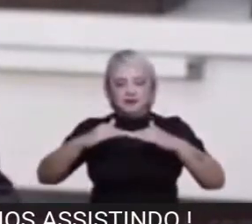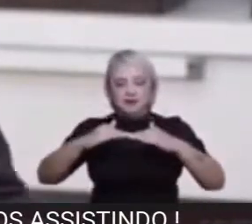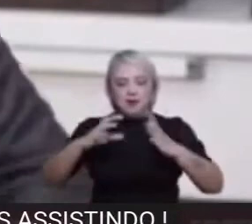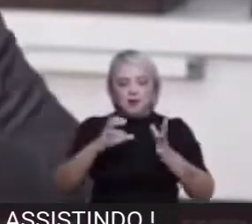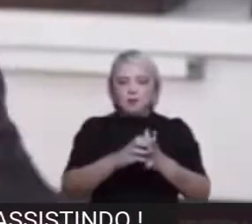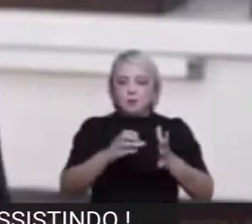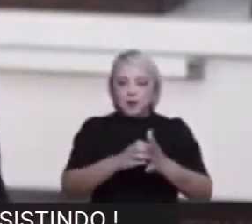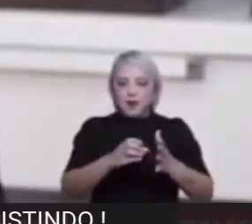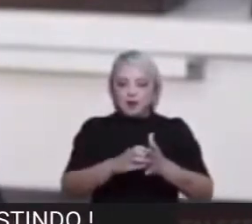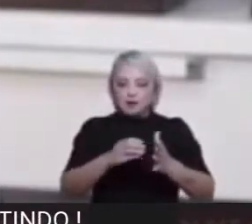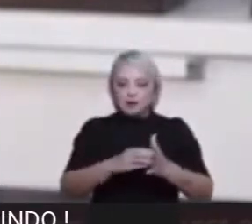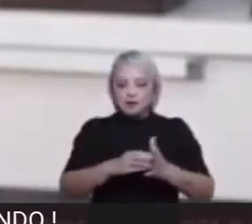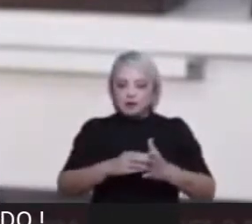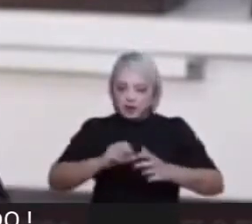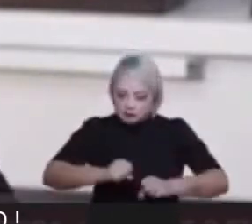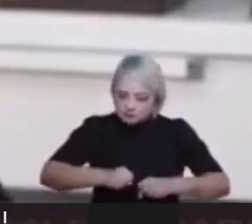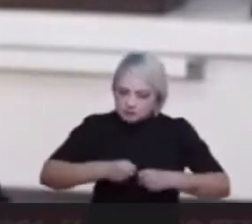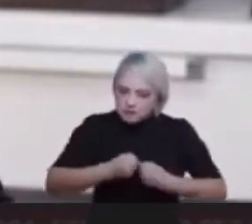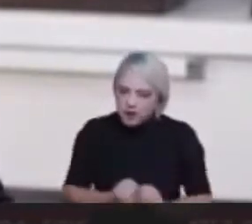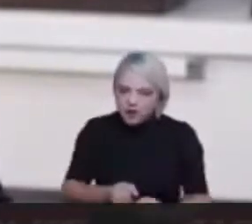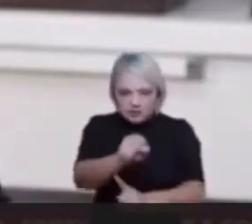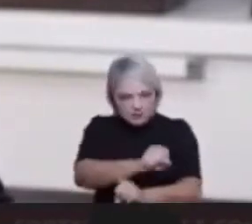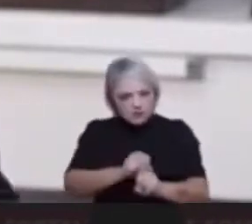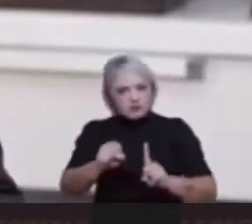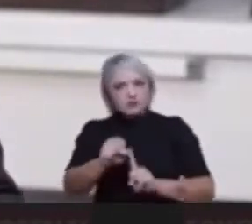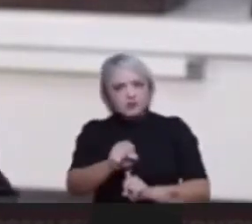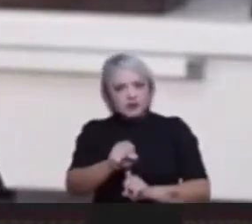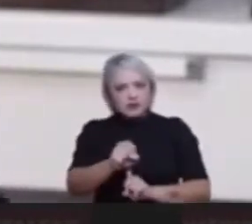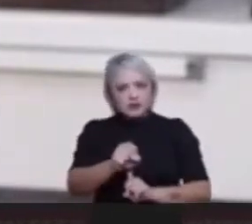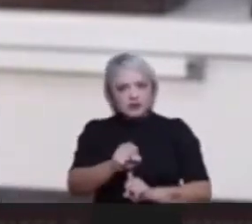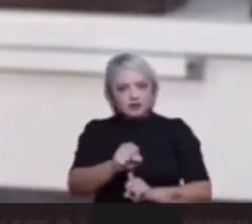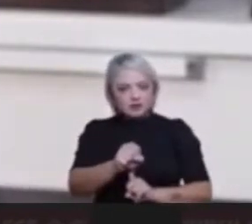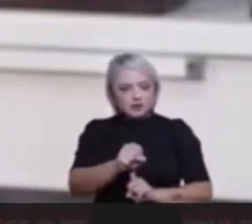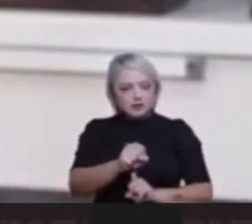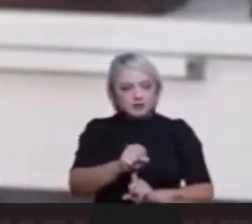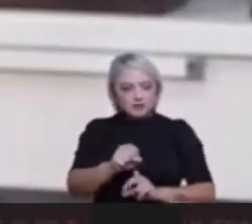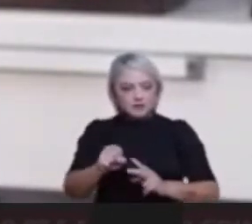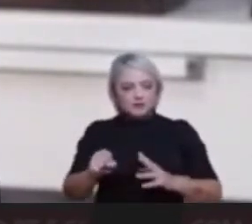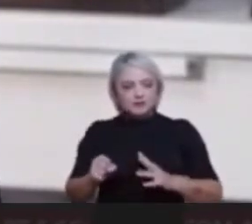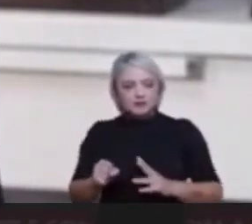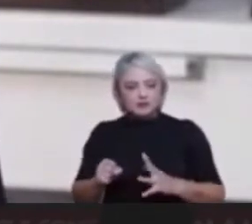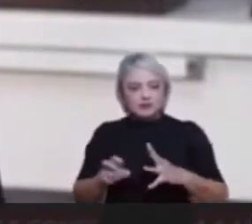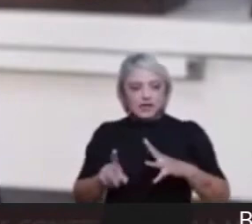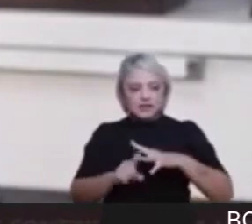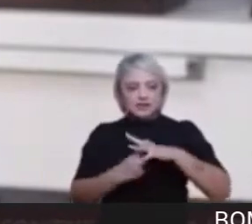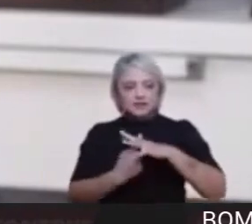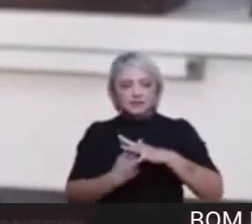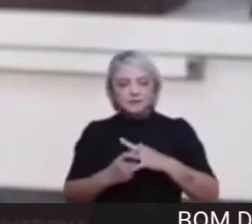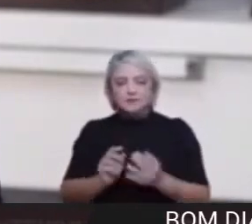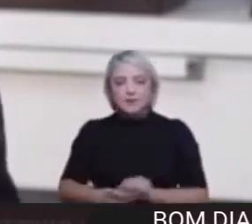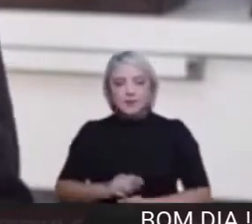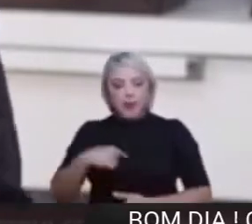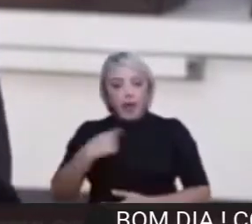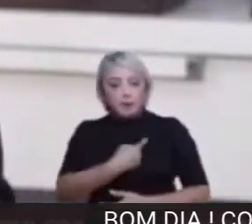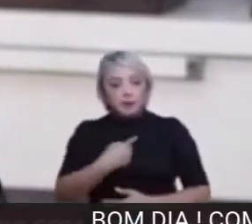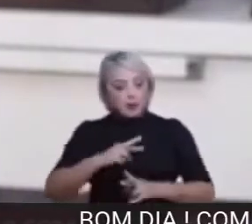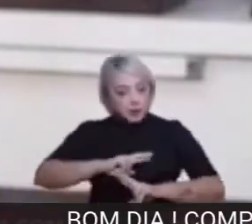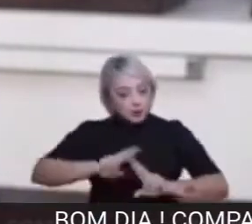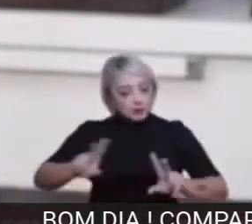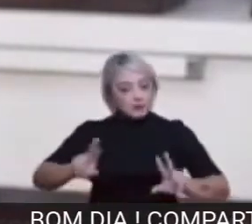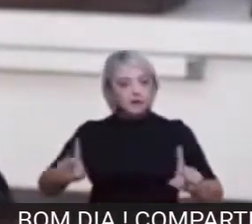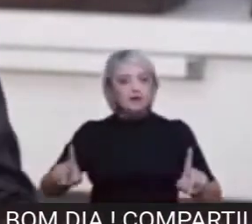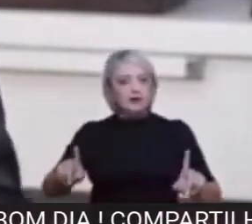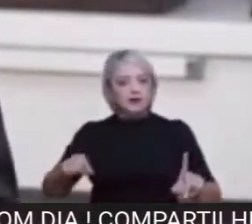vocação socialista enorme. E é por isso que a gente sobreviveu. Porque a gente é diferente. Porque a